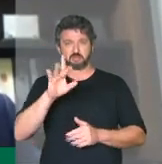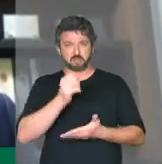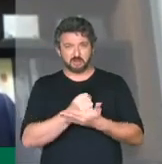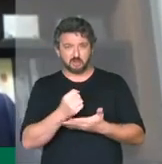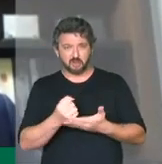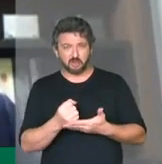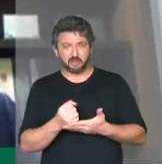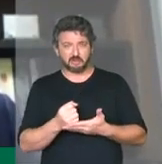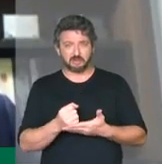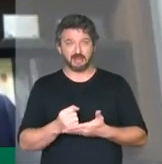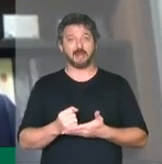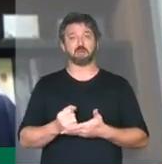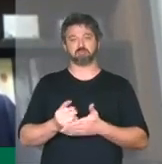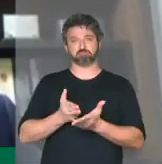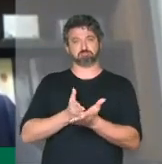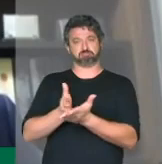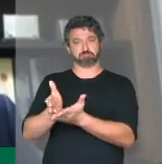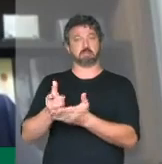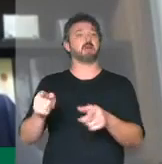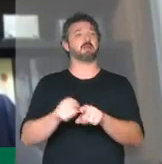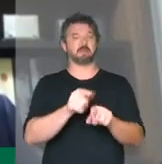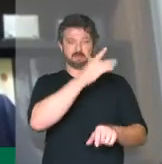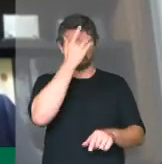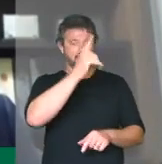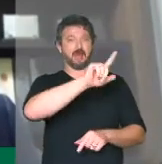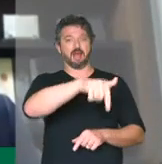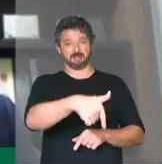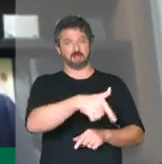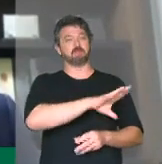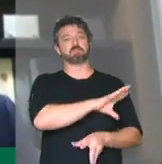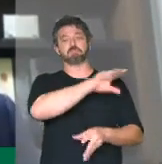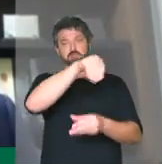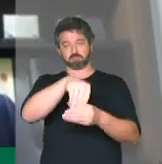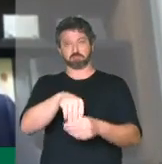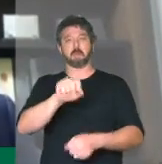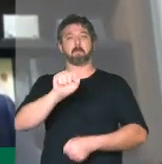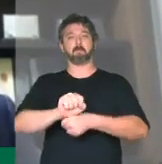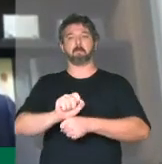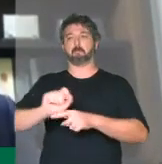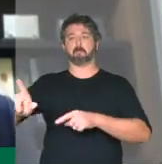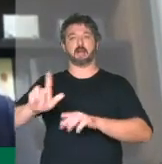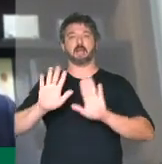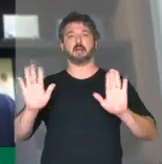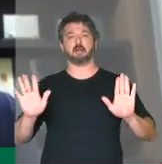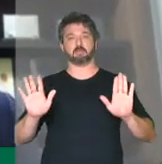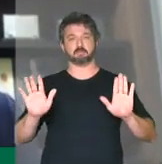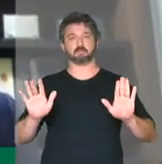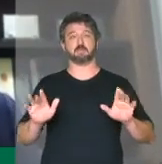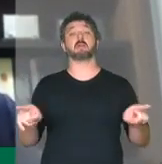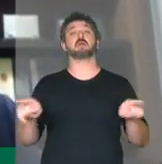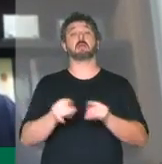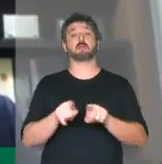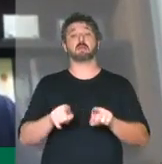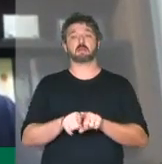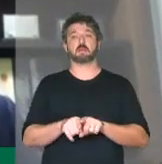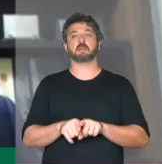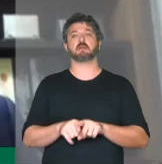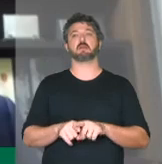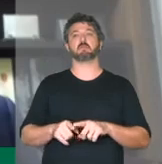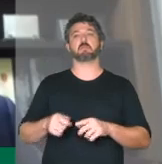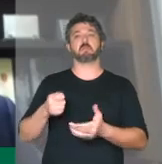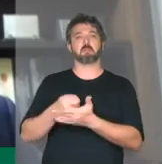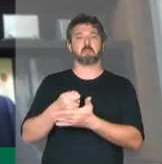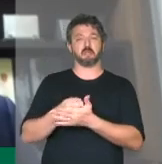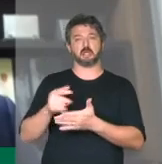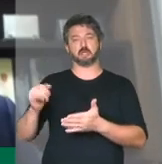contratos adimplentes, mas também os inadimplentes estão inseridos na suspensão desse pagamento, além de vedar a inclusão das